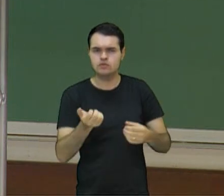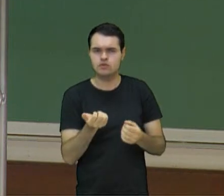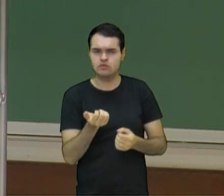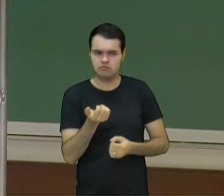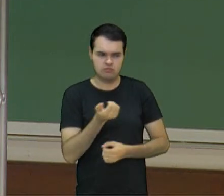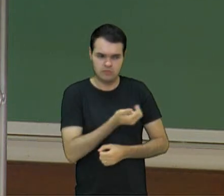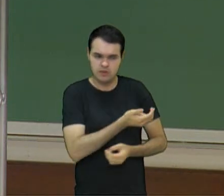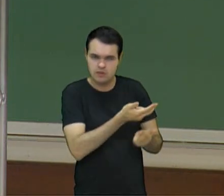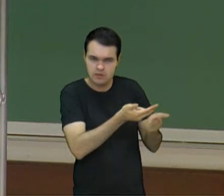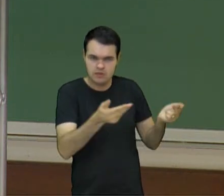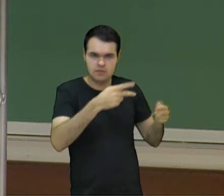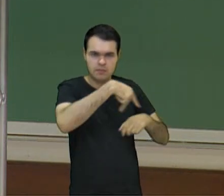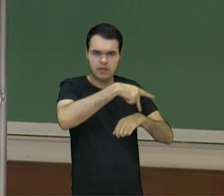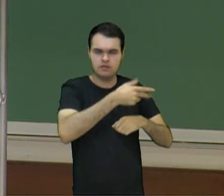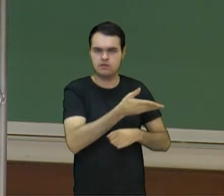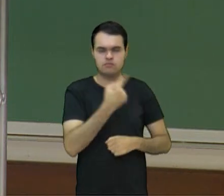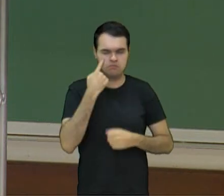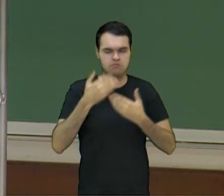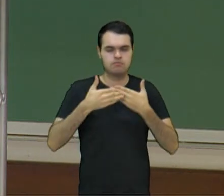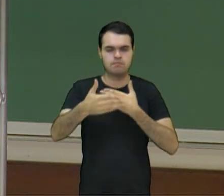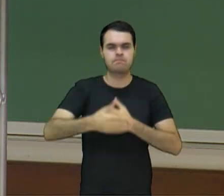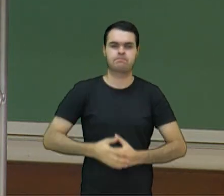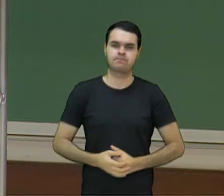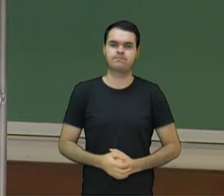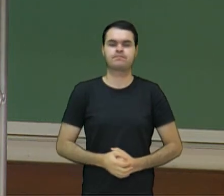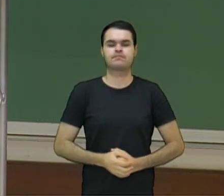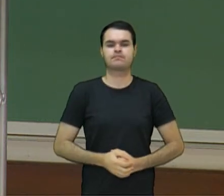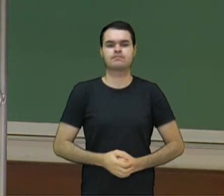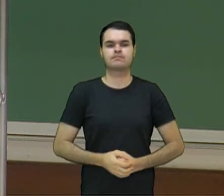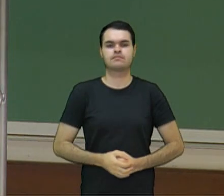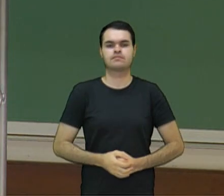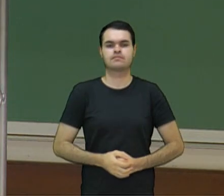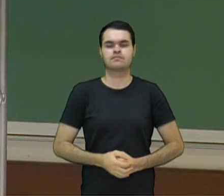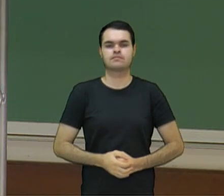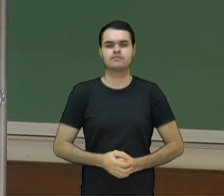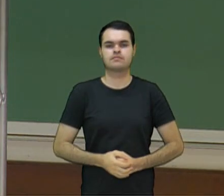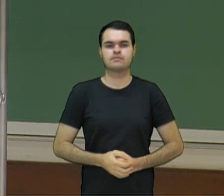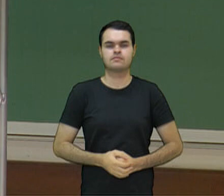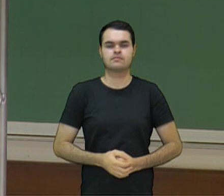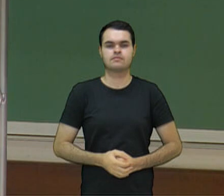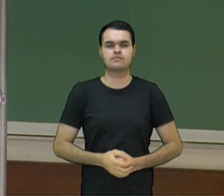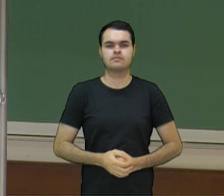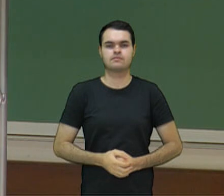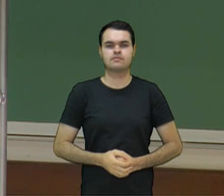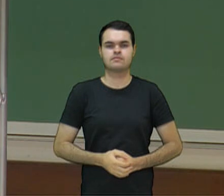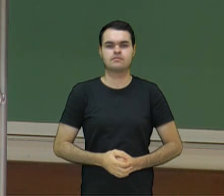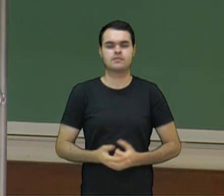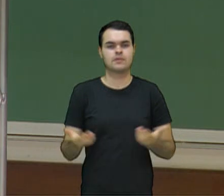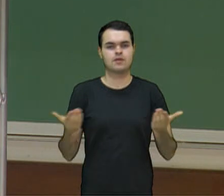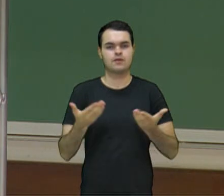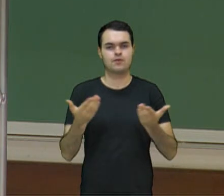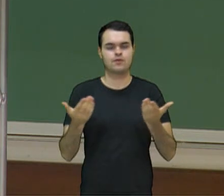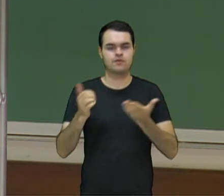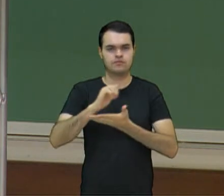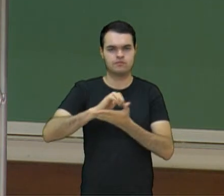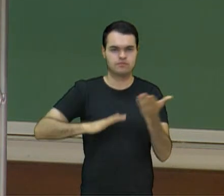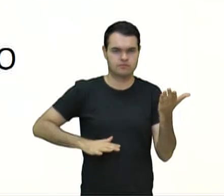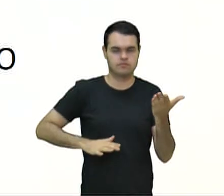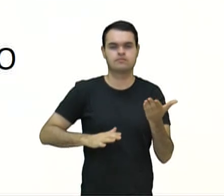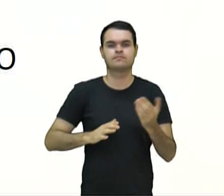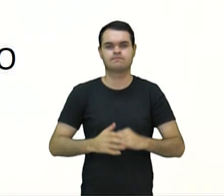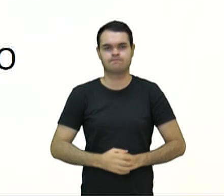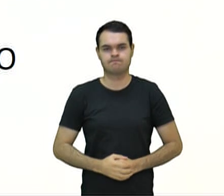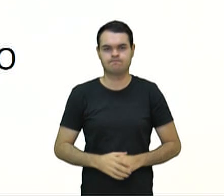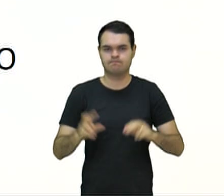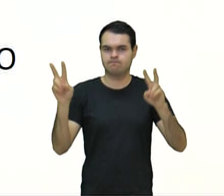A gente vai ver mais adiante. Então vamos a uma atividade. vamos falar aí